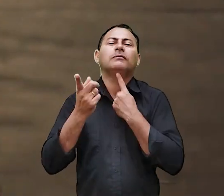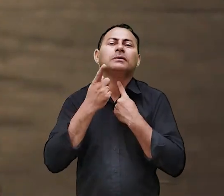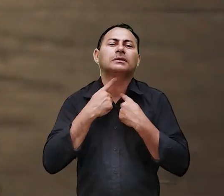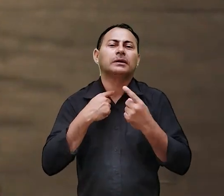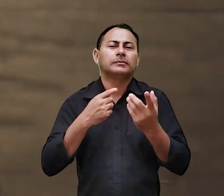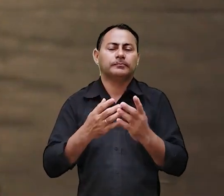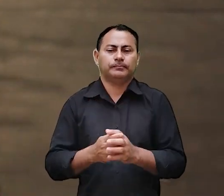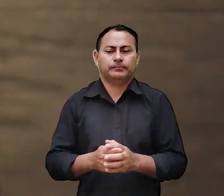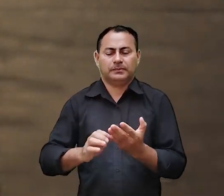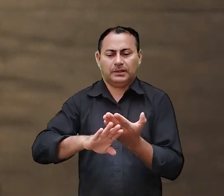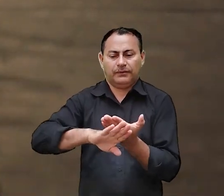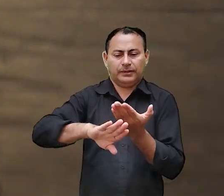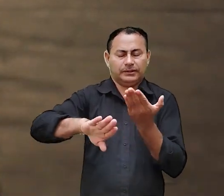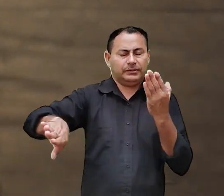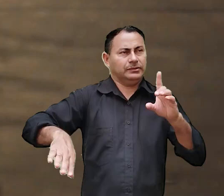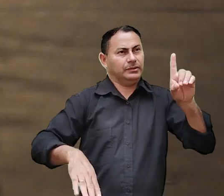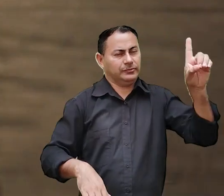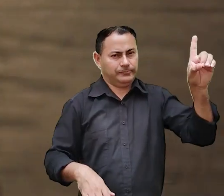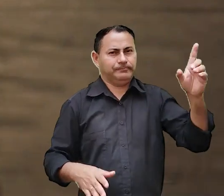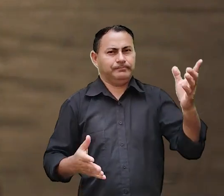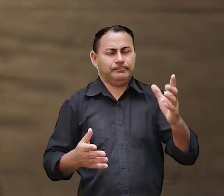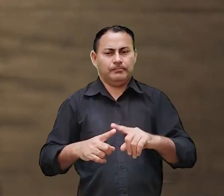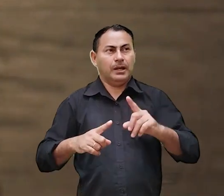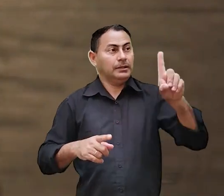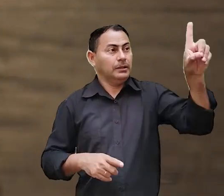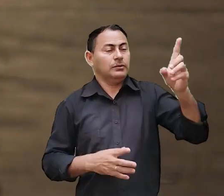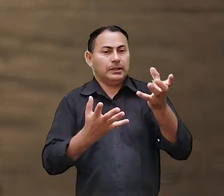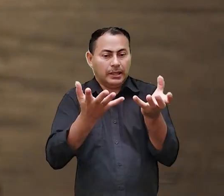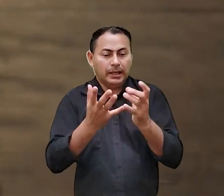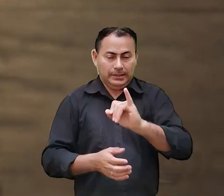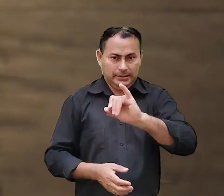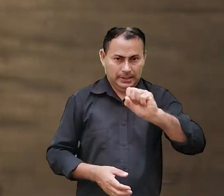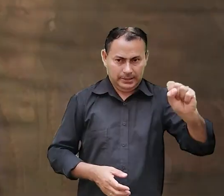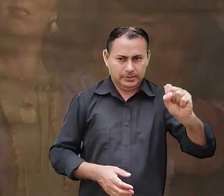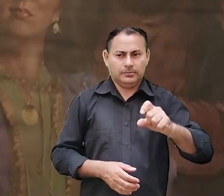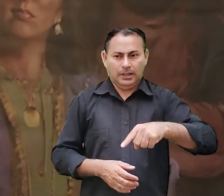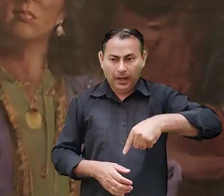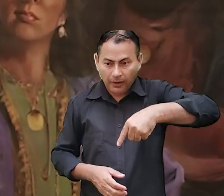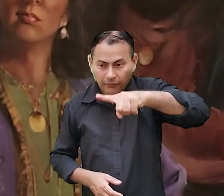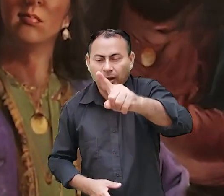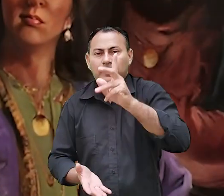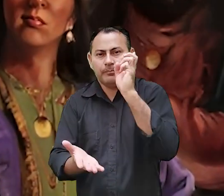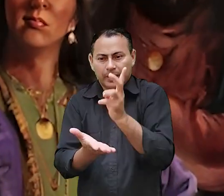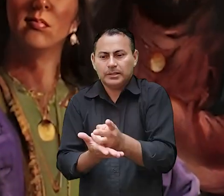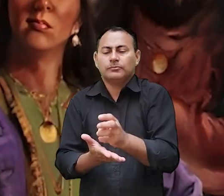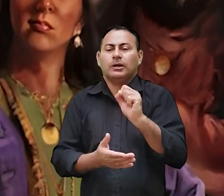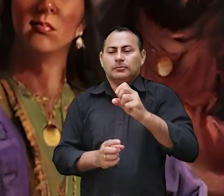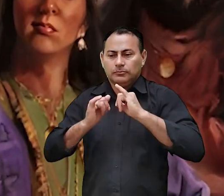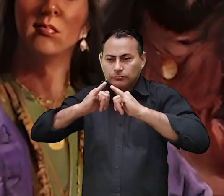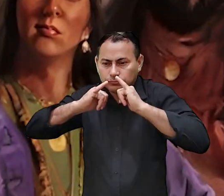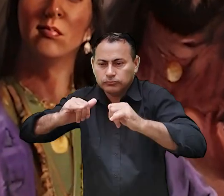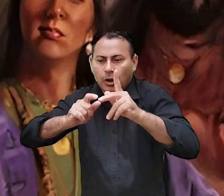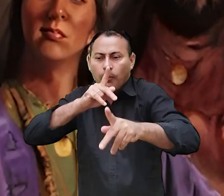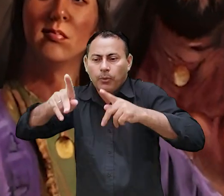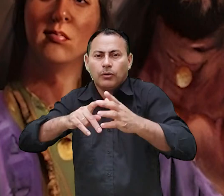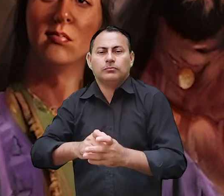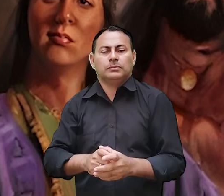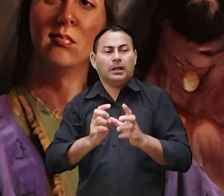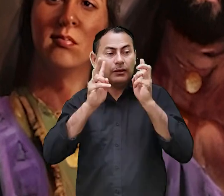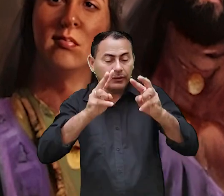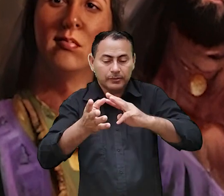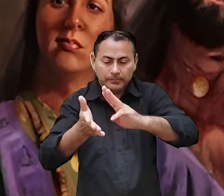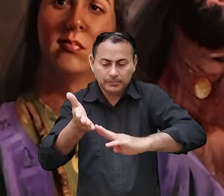própria vontade e se afastariam de Deus mas Deus quis que Isaías fosse mesmo assim para que o povo